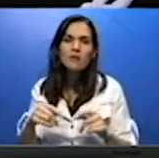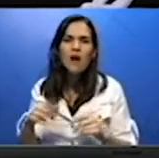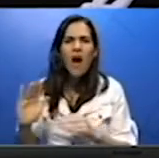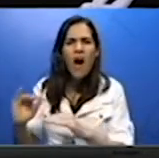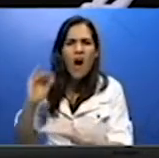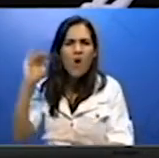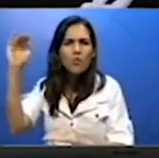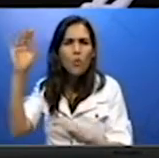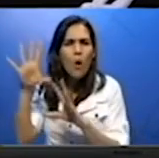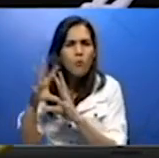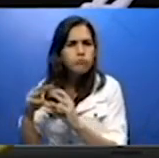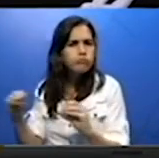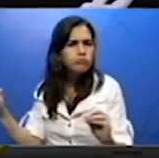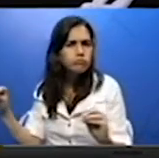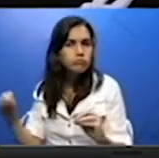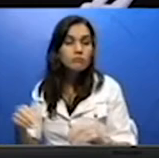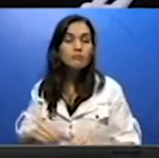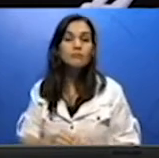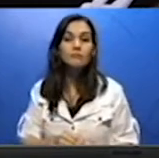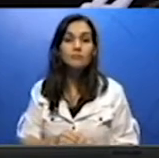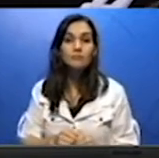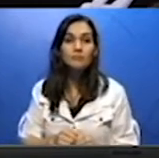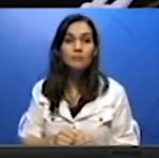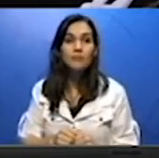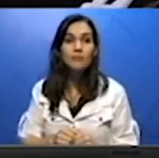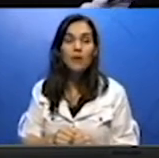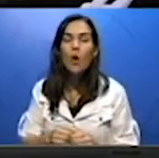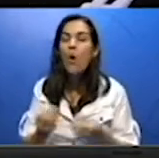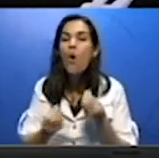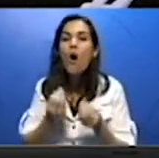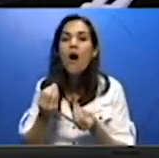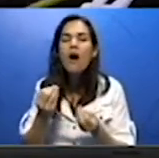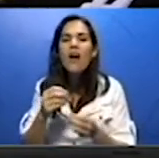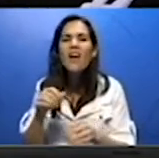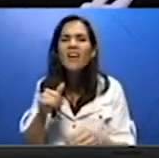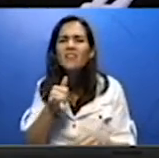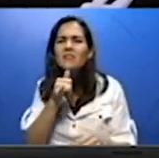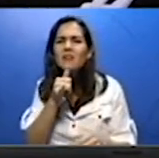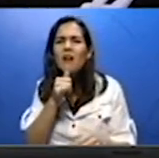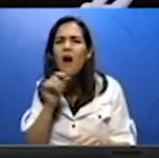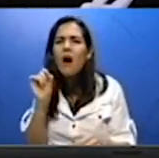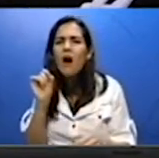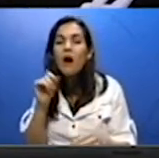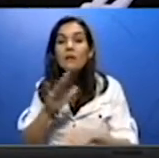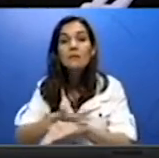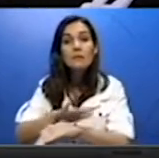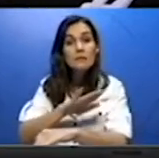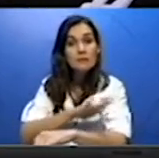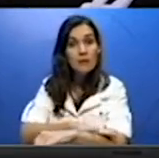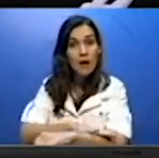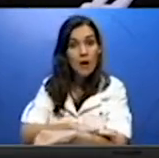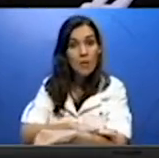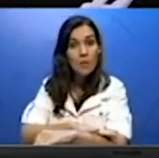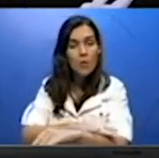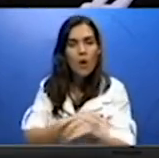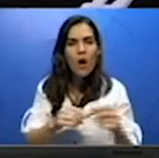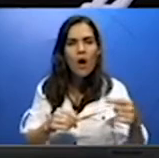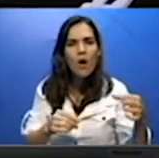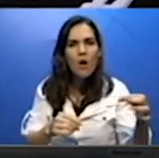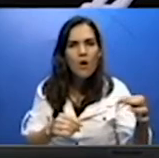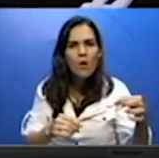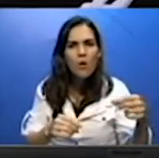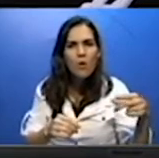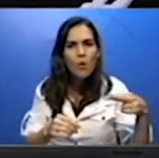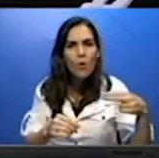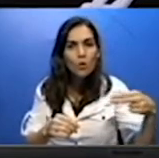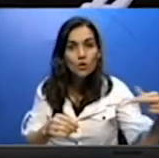desaparece dá origem a uma outra estrutura comente pode observar no sapo a larva do sapo é o Girino girino apresenta